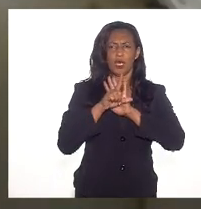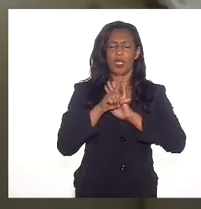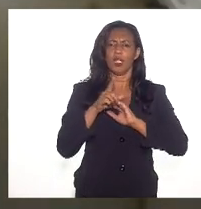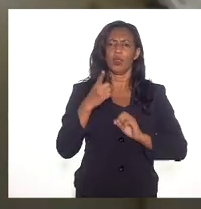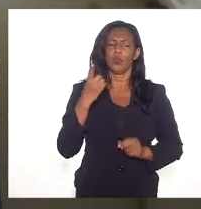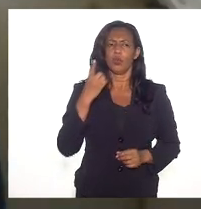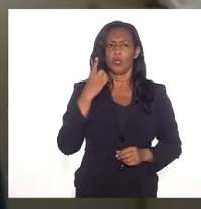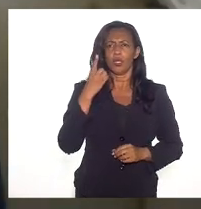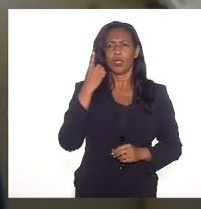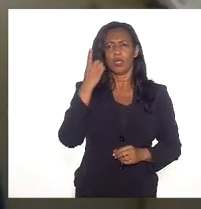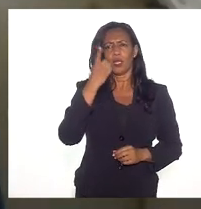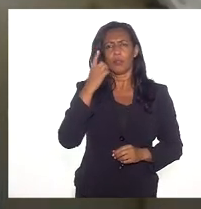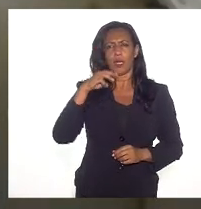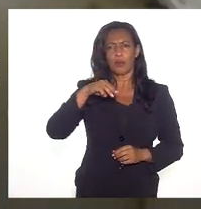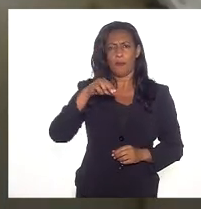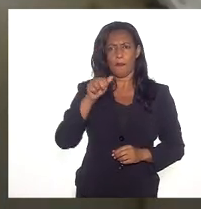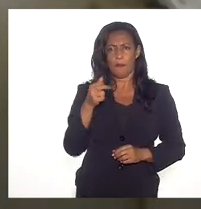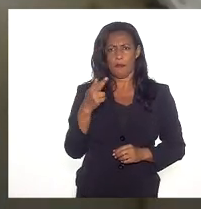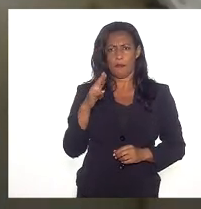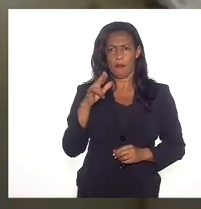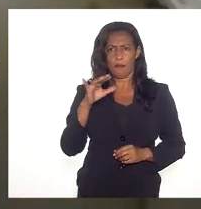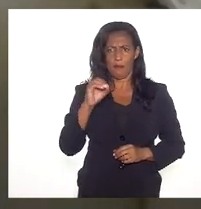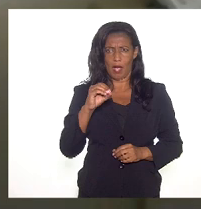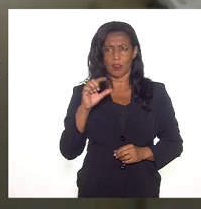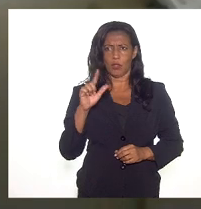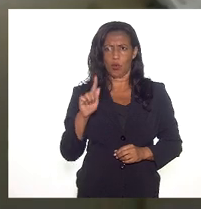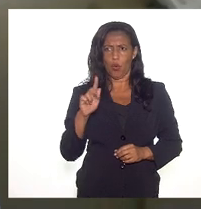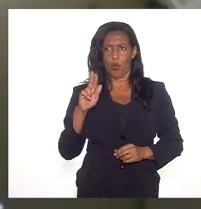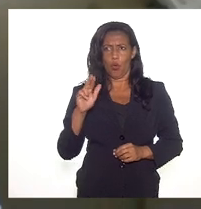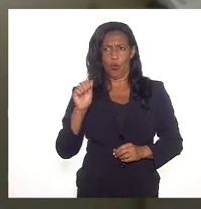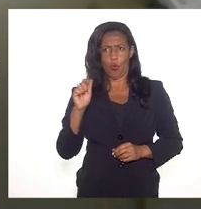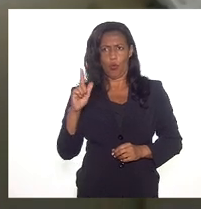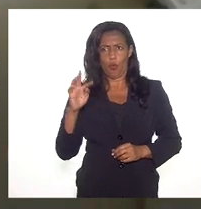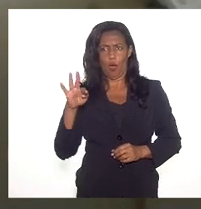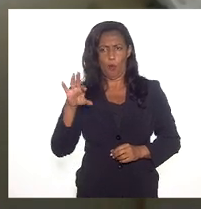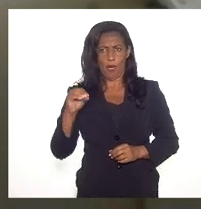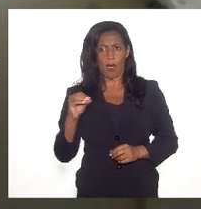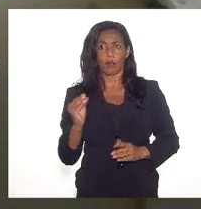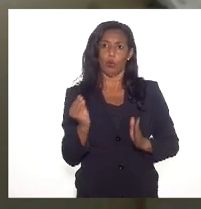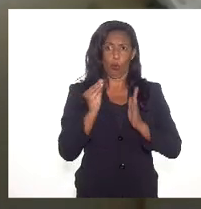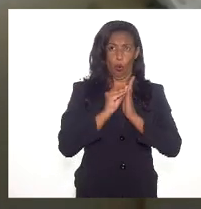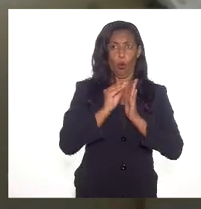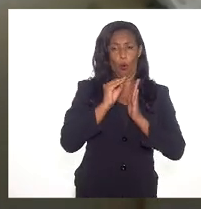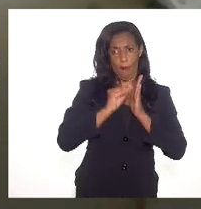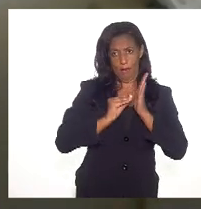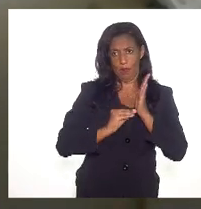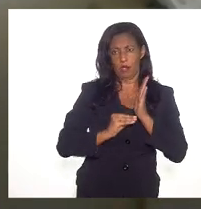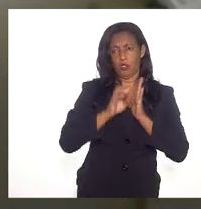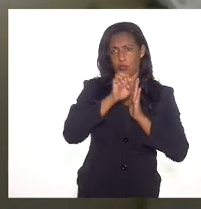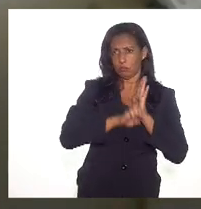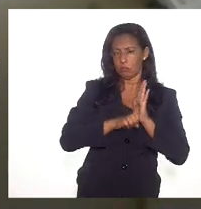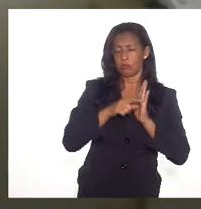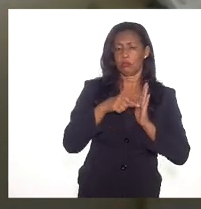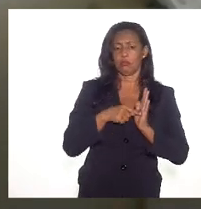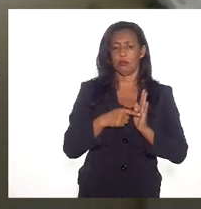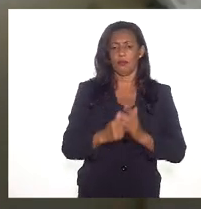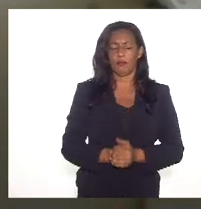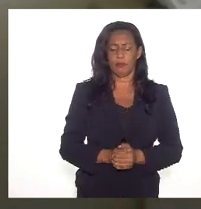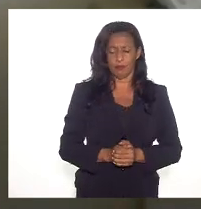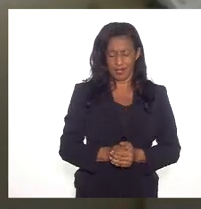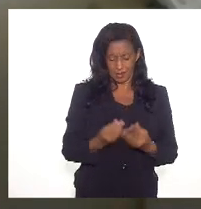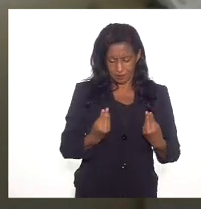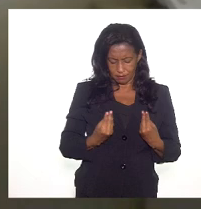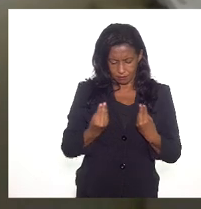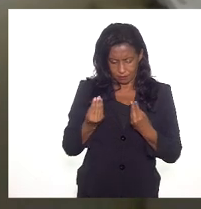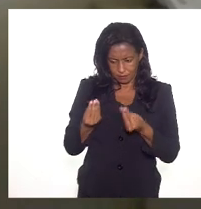Márcio Gualberto, e eu, inclusive, atuei com emendas, etc., que